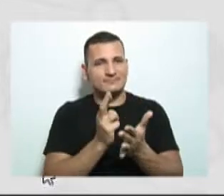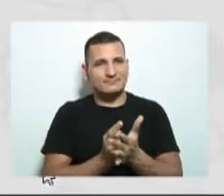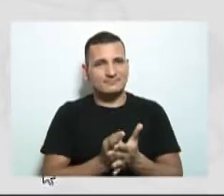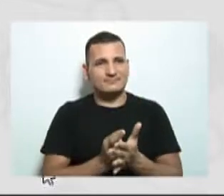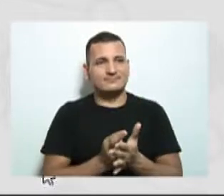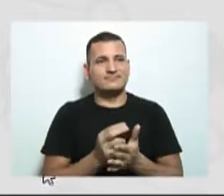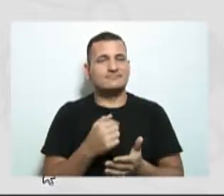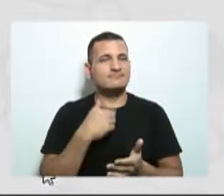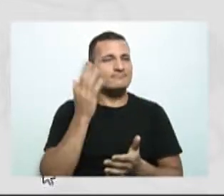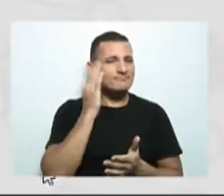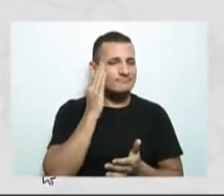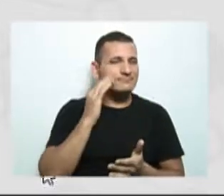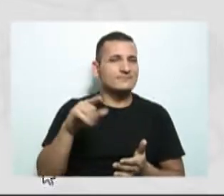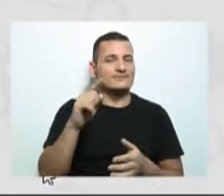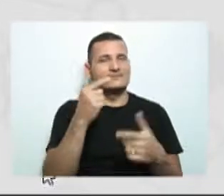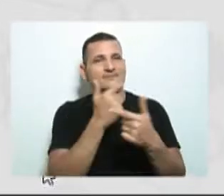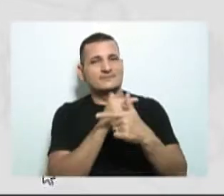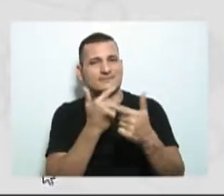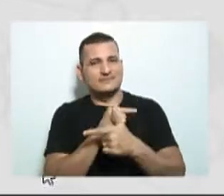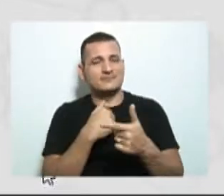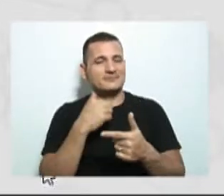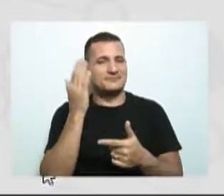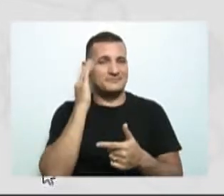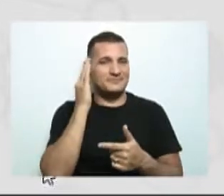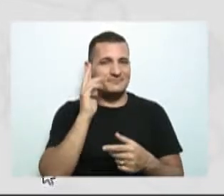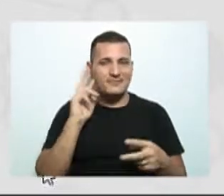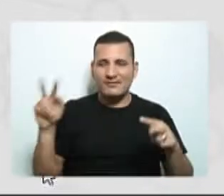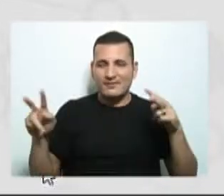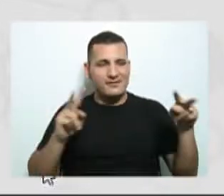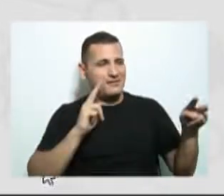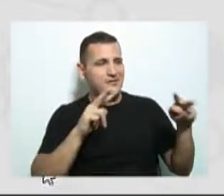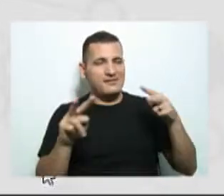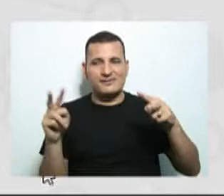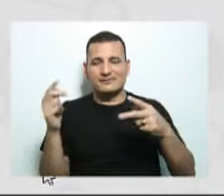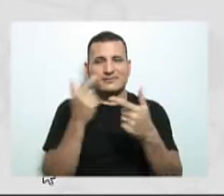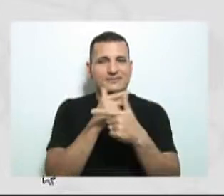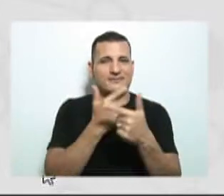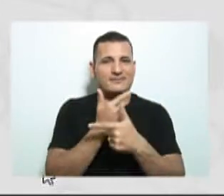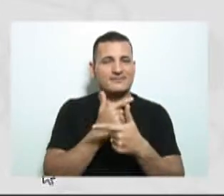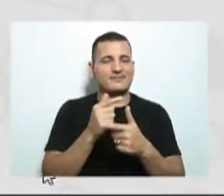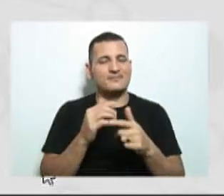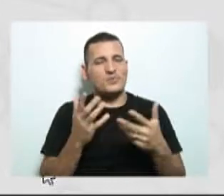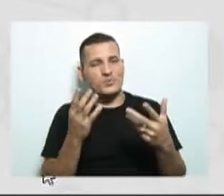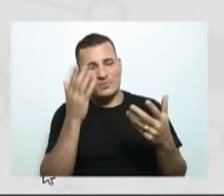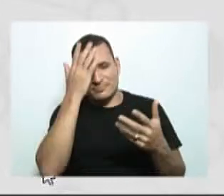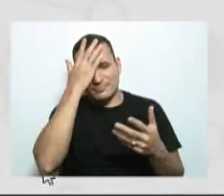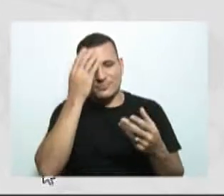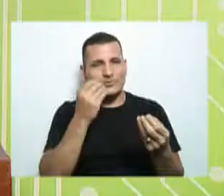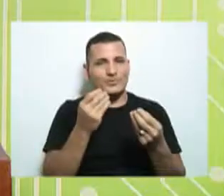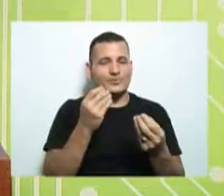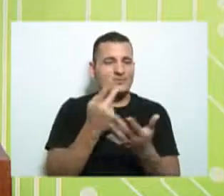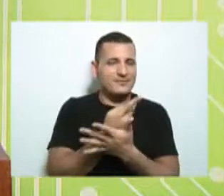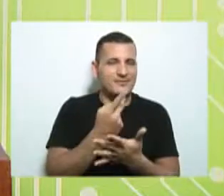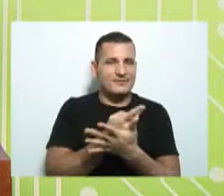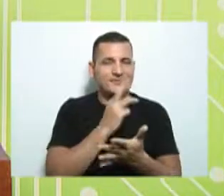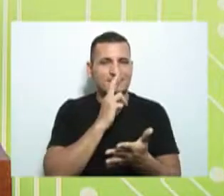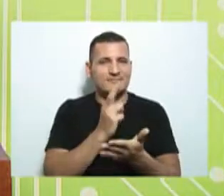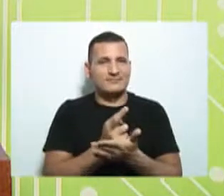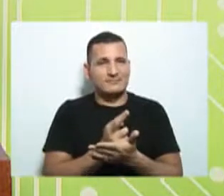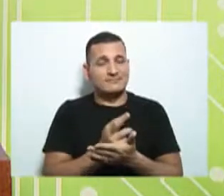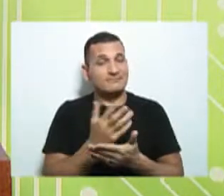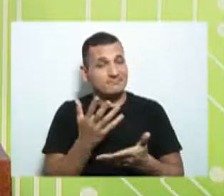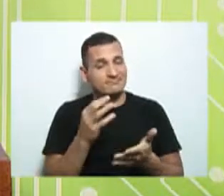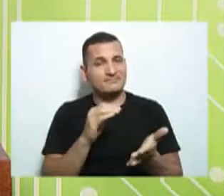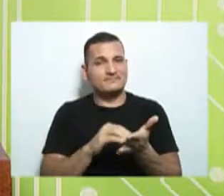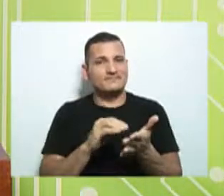Eu sei que vocês estão rindo aí, né? Sei que um tá rindo, olhando pro outro, tá fazendo, né? Mas meu pai, como é que eu errei isso daqui? Como é que eu posso ter errado? Tá vendo? É a